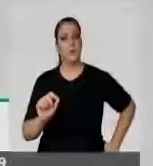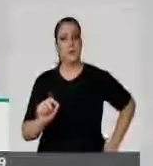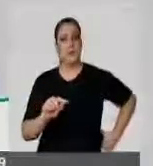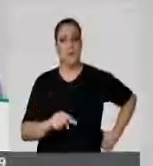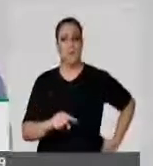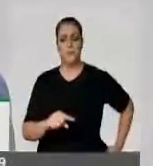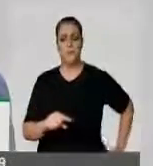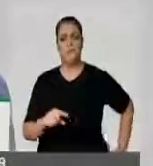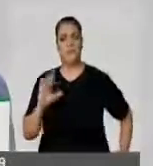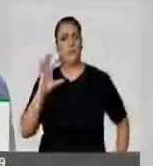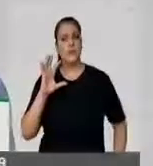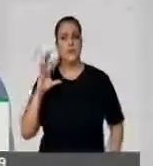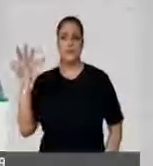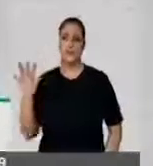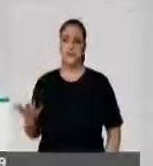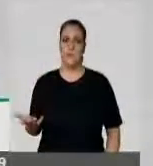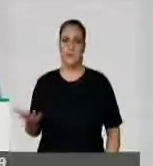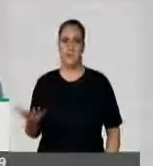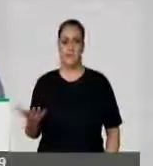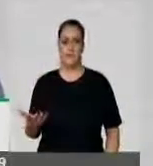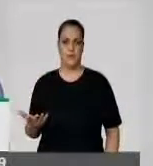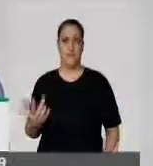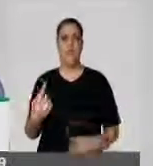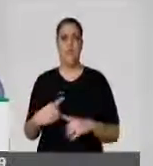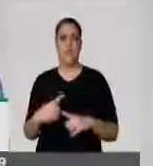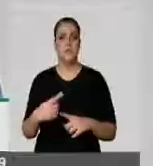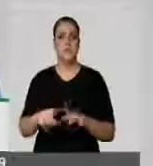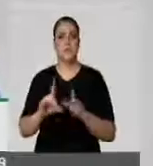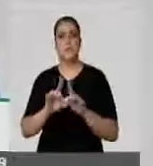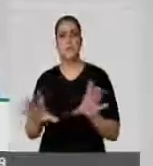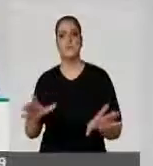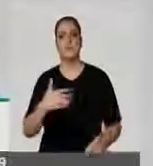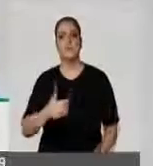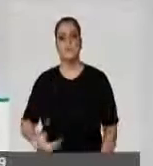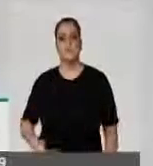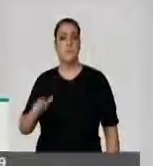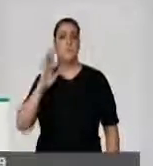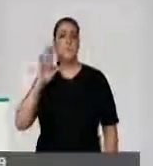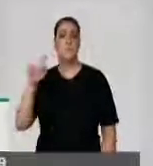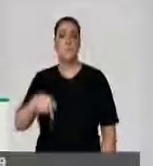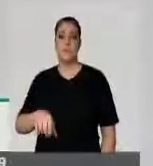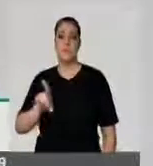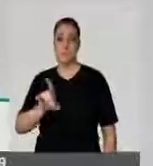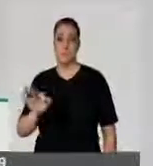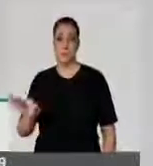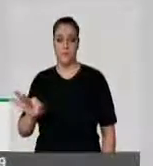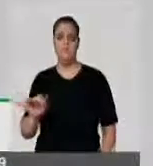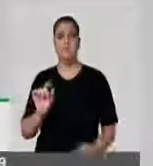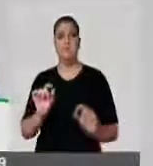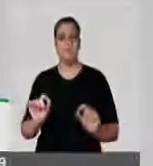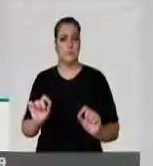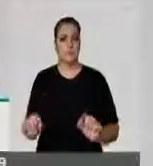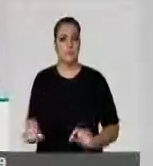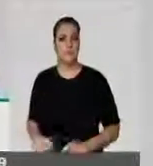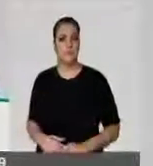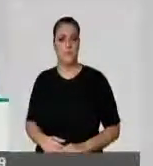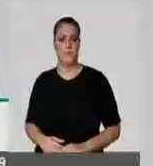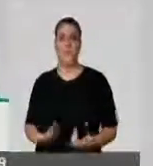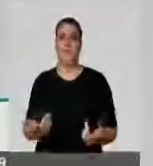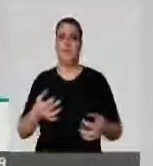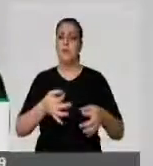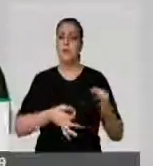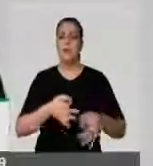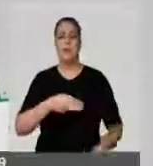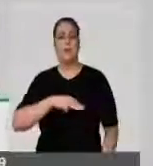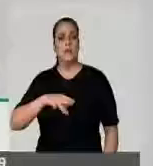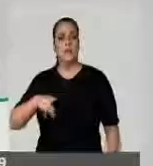resolve esse problema da aos governos principalmente ao governo do distrito federal às autoridades do judiciário e do ministério